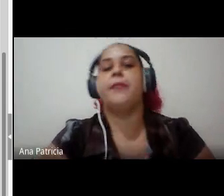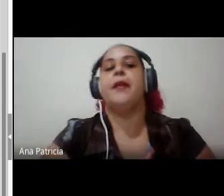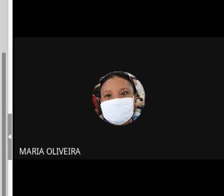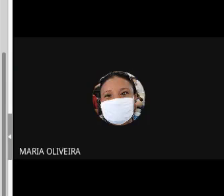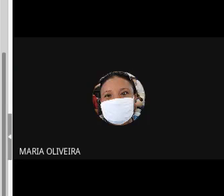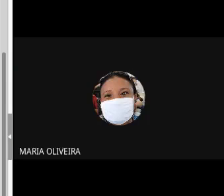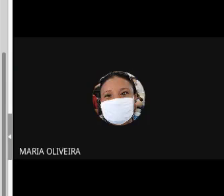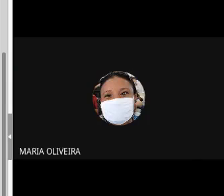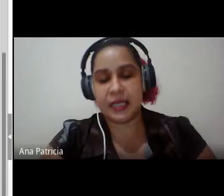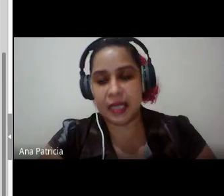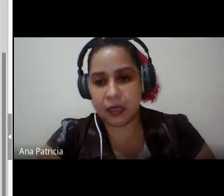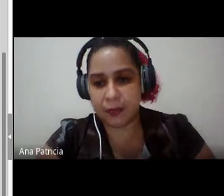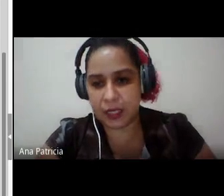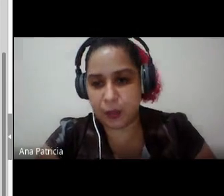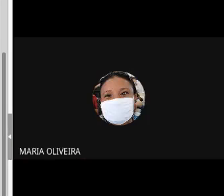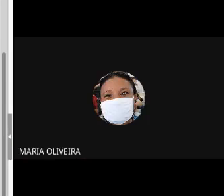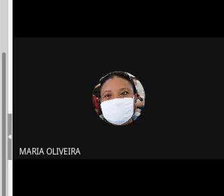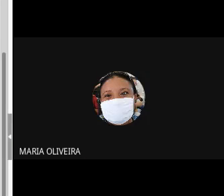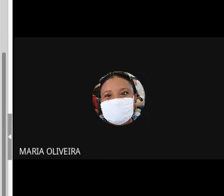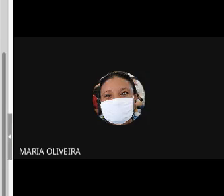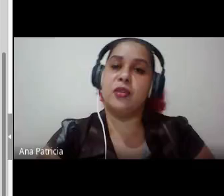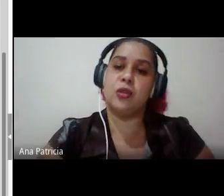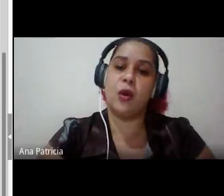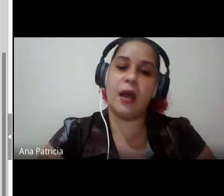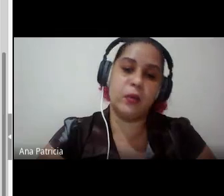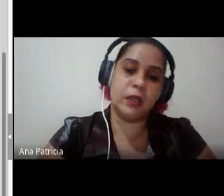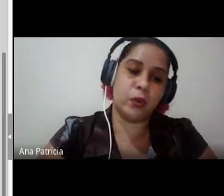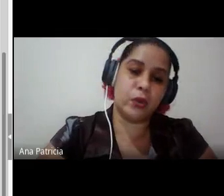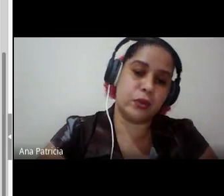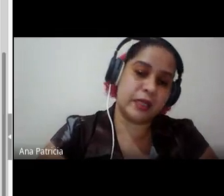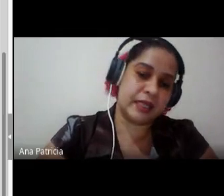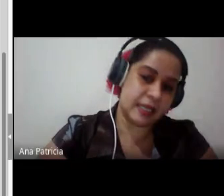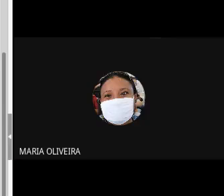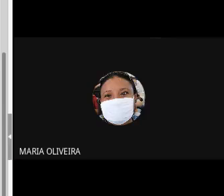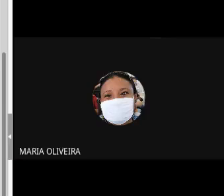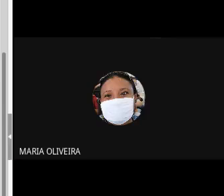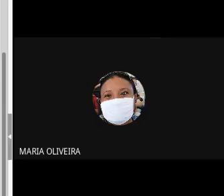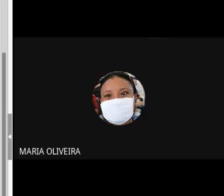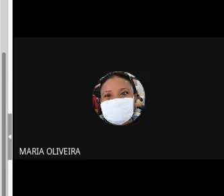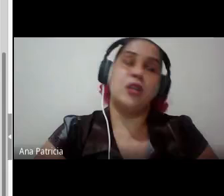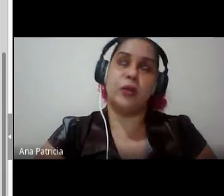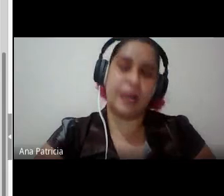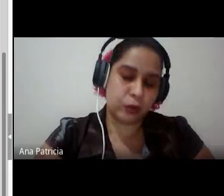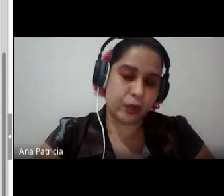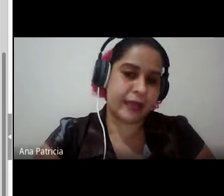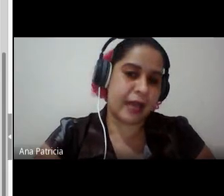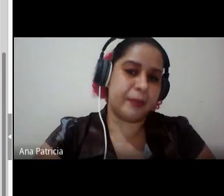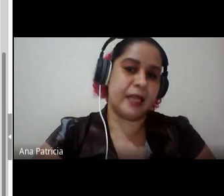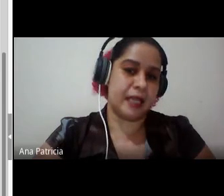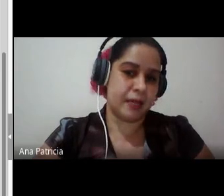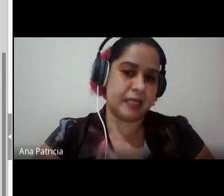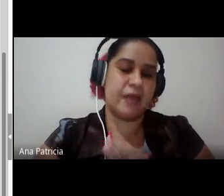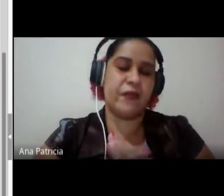pedagogia, tenho especialização em psicopedagogia, sou aluna do curso do Letras Libras, sou tradutora e